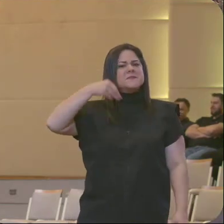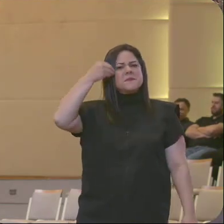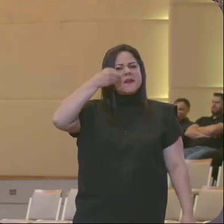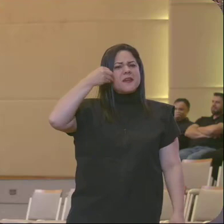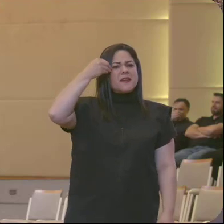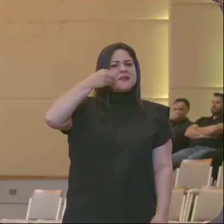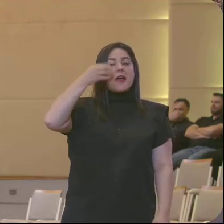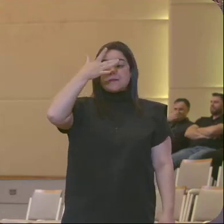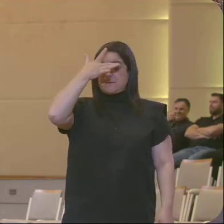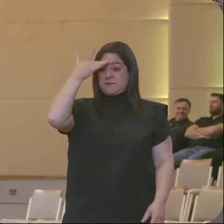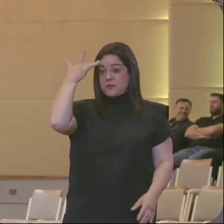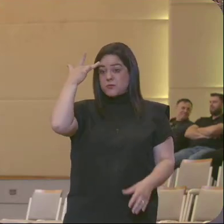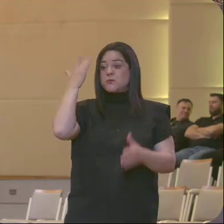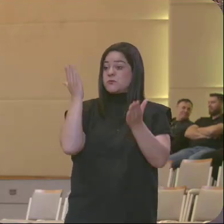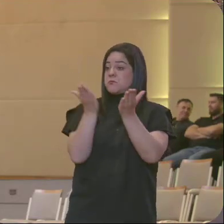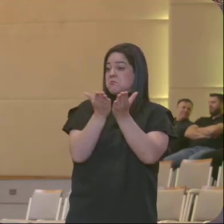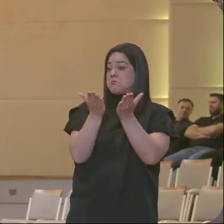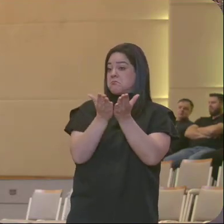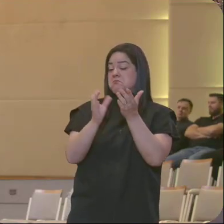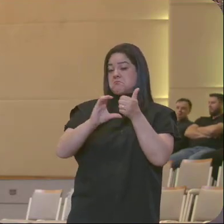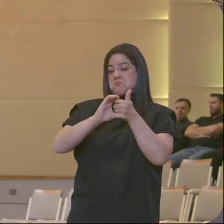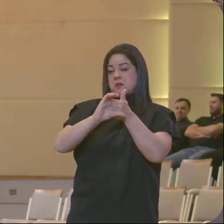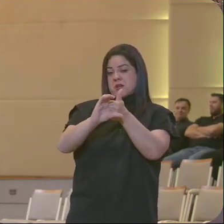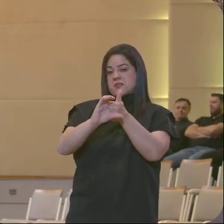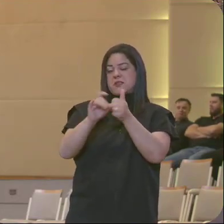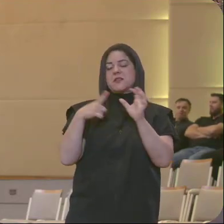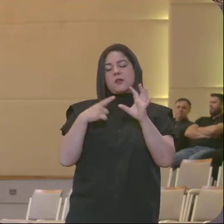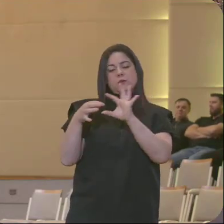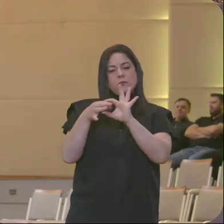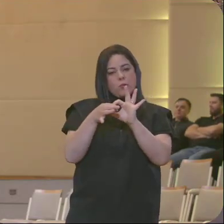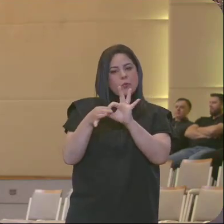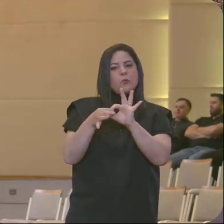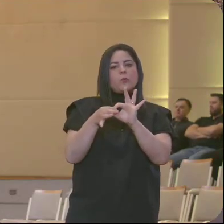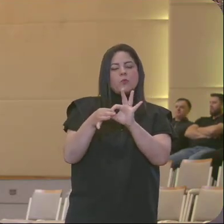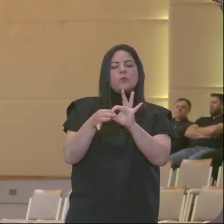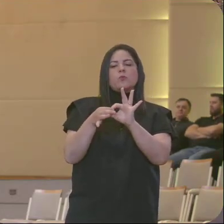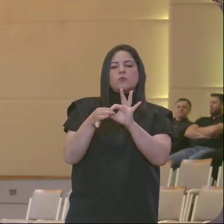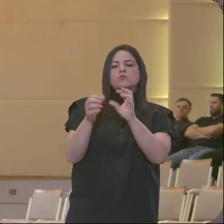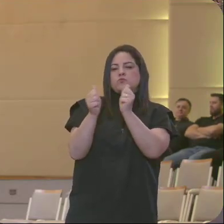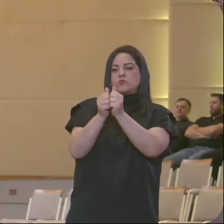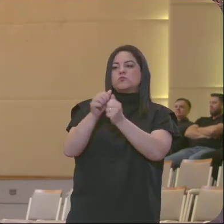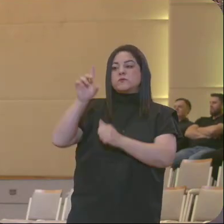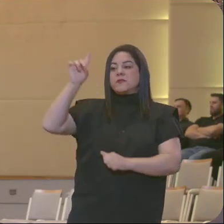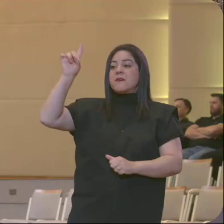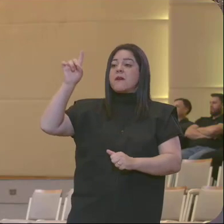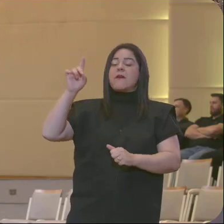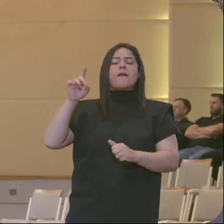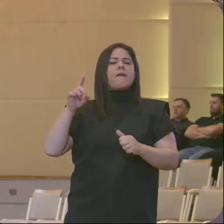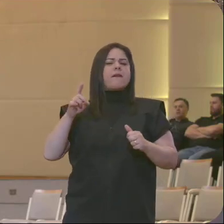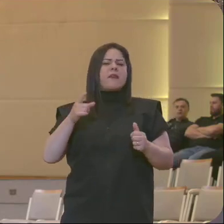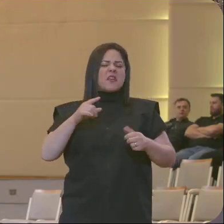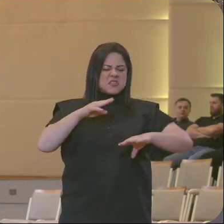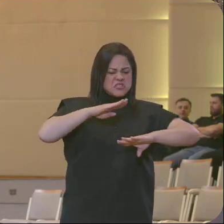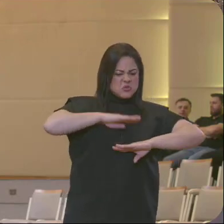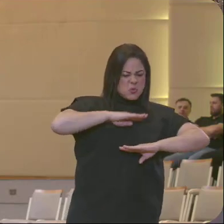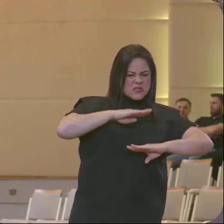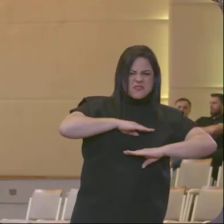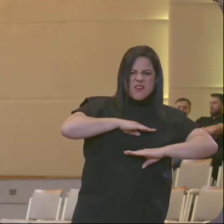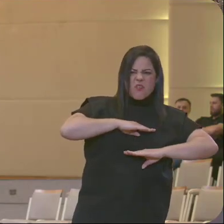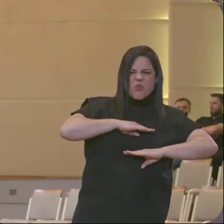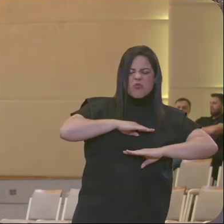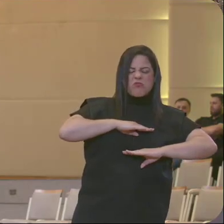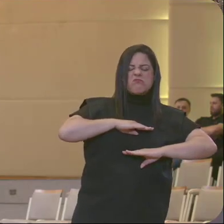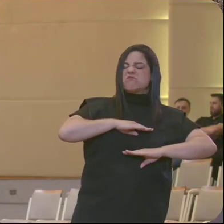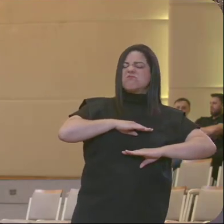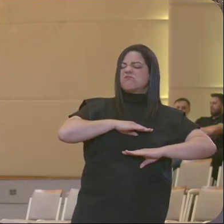experimentada pelos crentes, pelos cristãos, na sua comunhão com Ele. E essa alegria transcende as circunstâncias, não depende